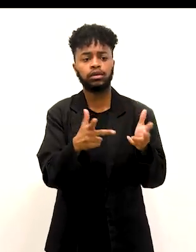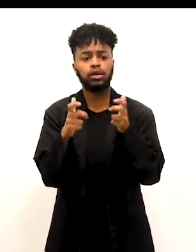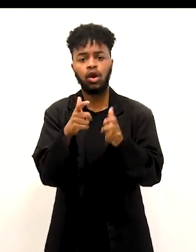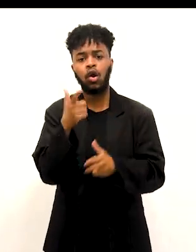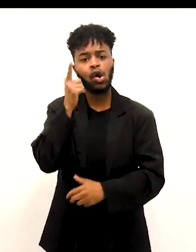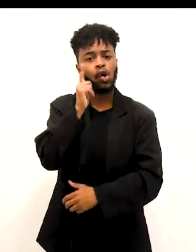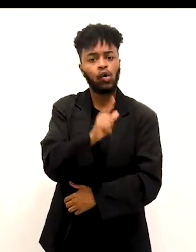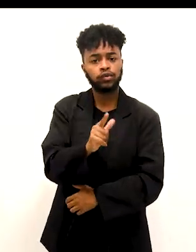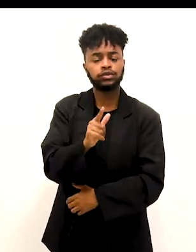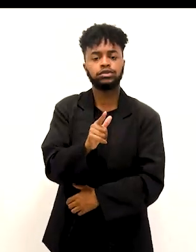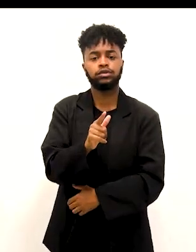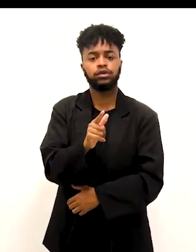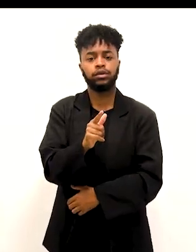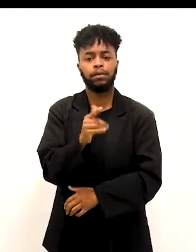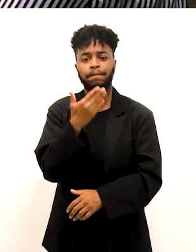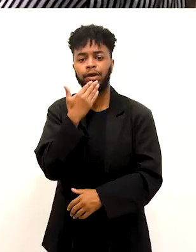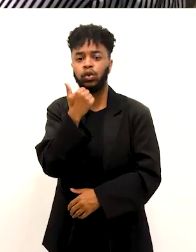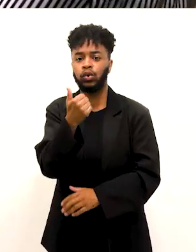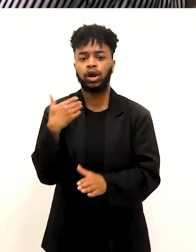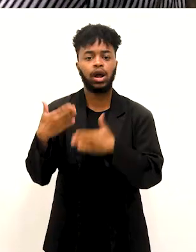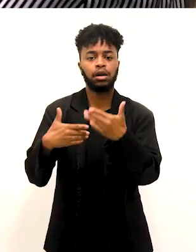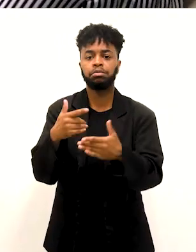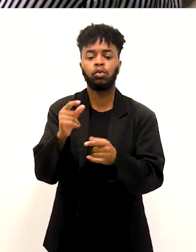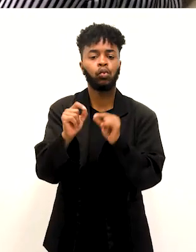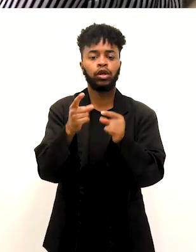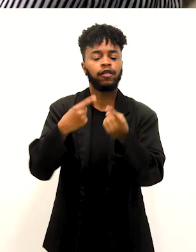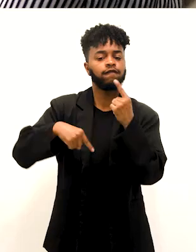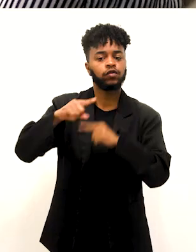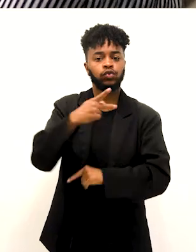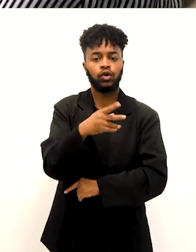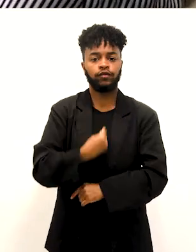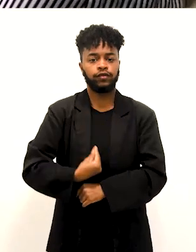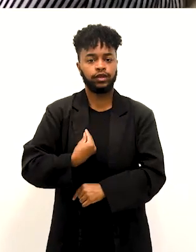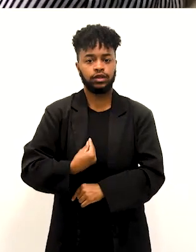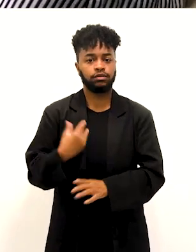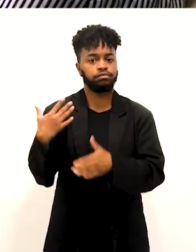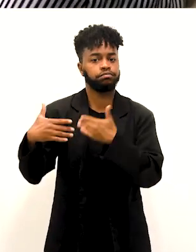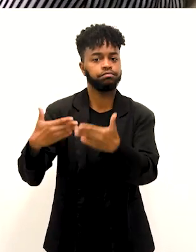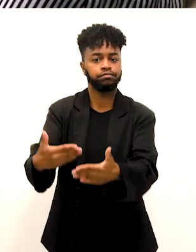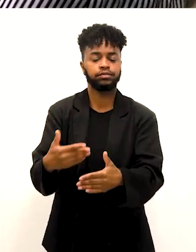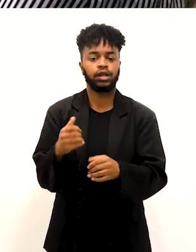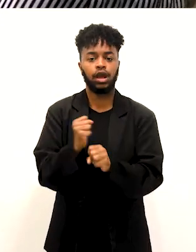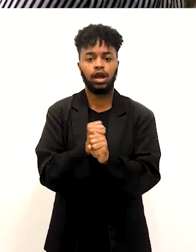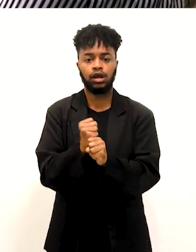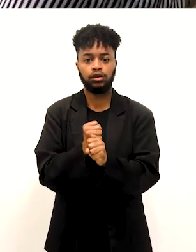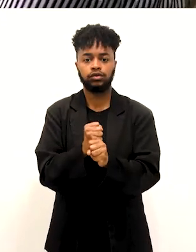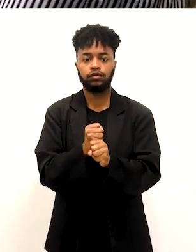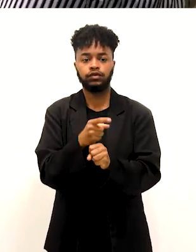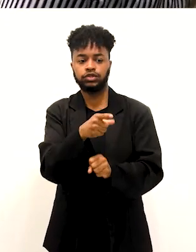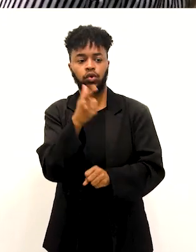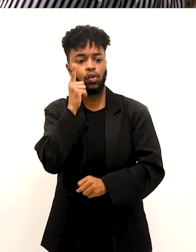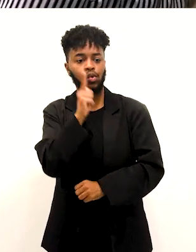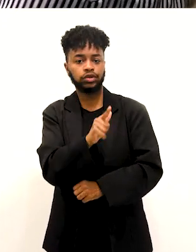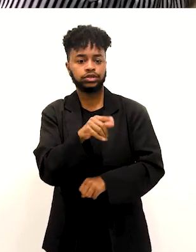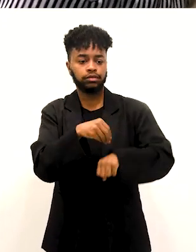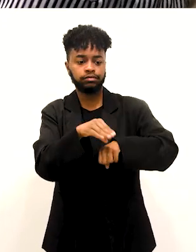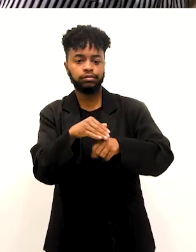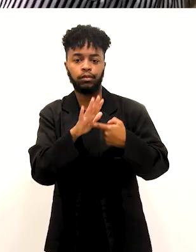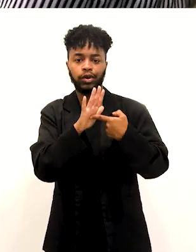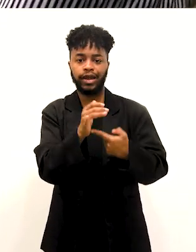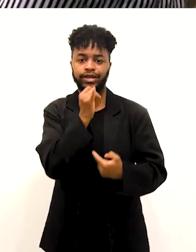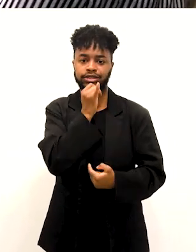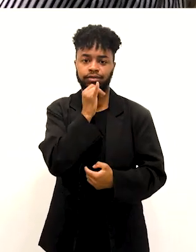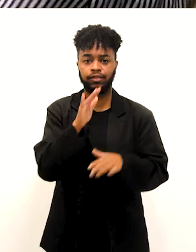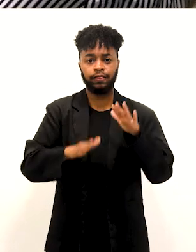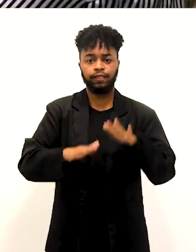já conseguiu conquistar e melhorar? O que já evoluiu na sua vida, né, ao longo desses anos que você pode dar de